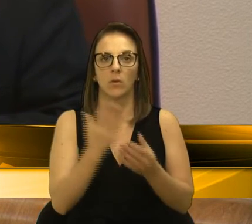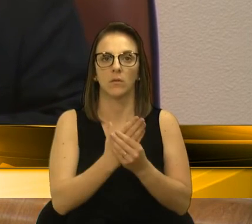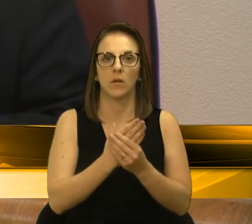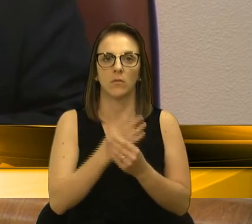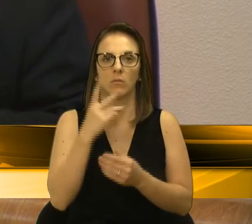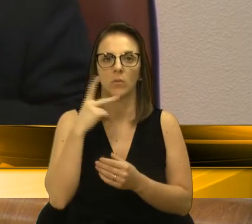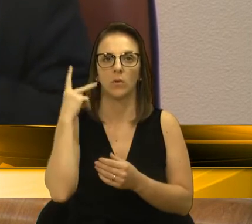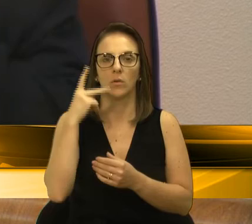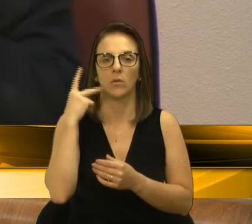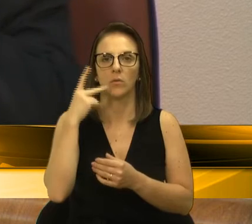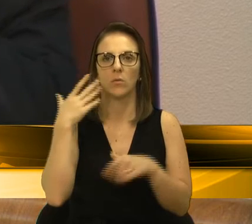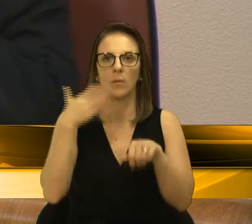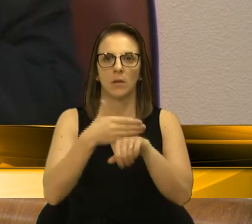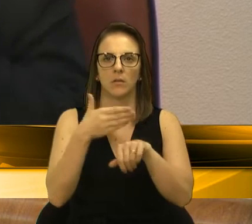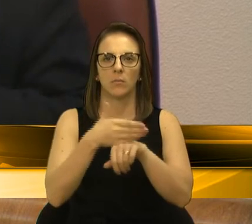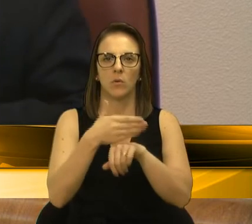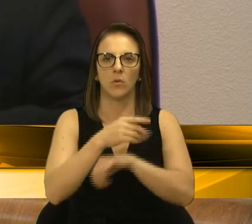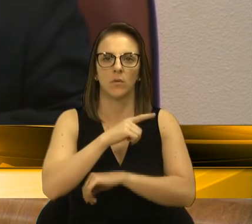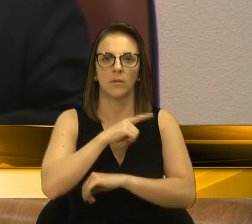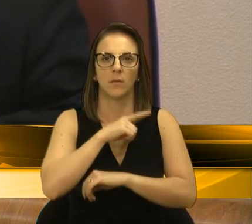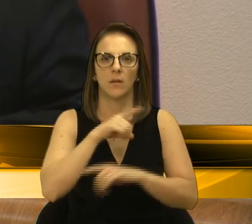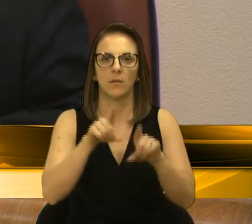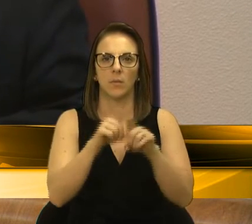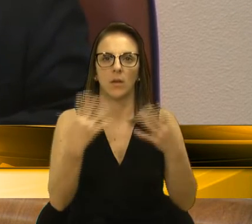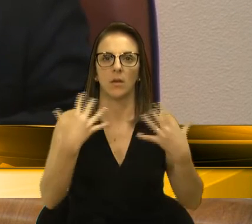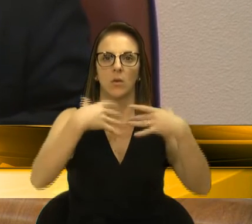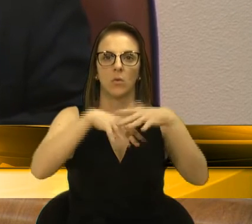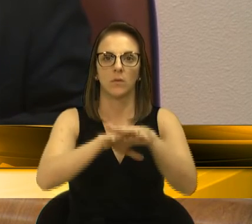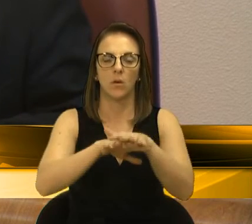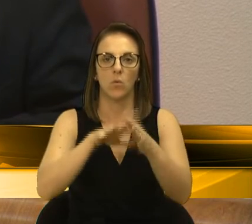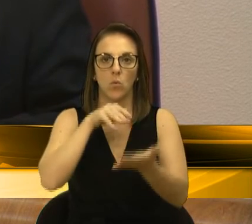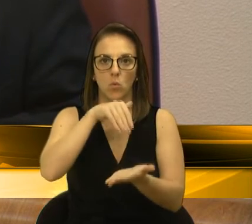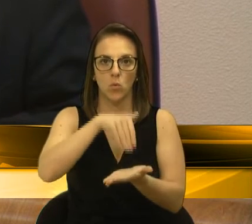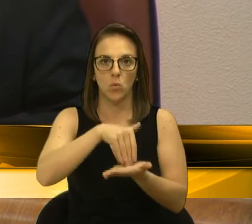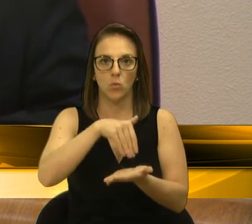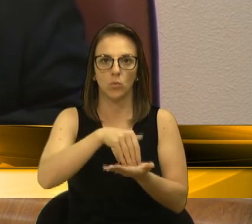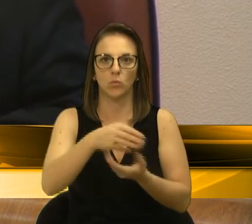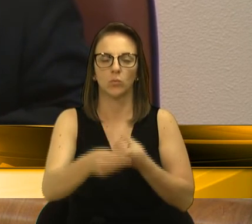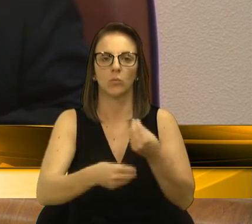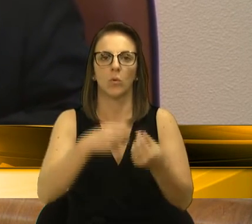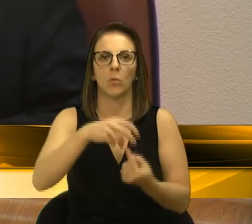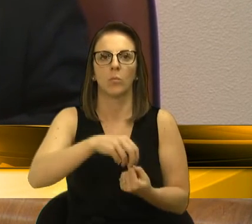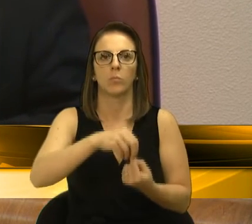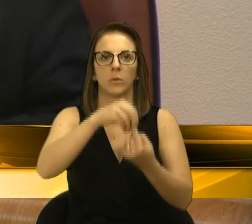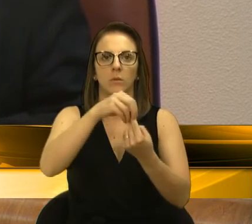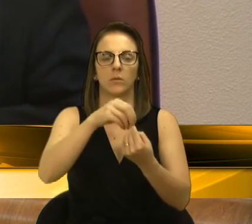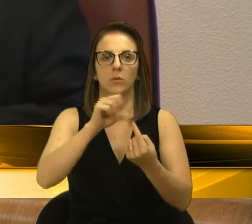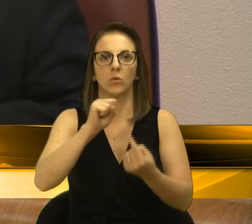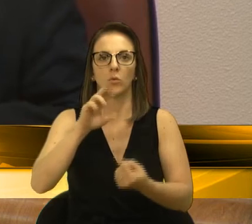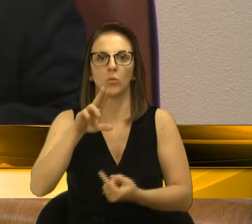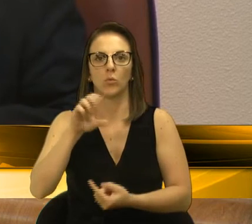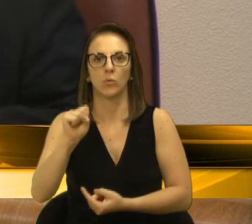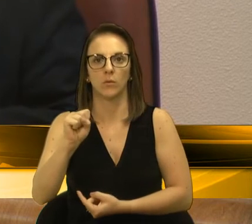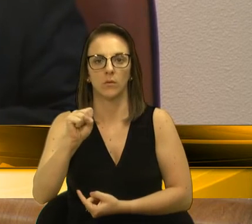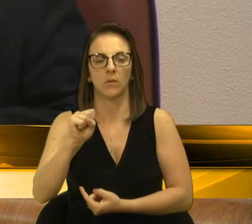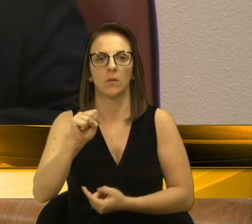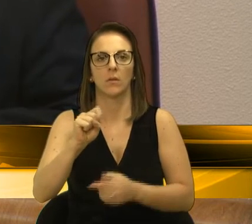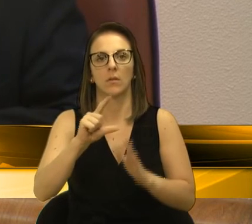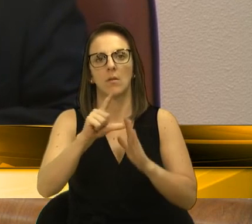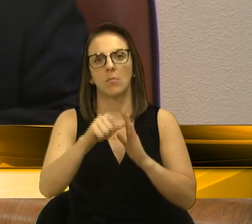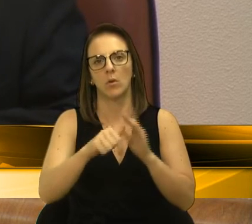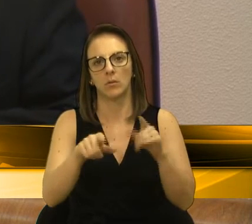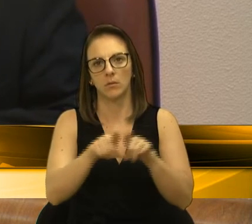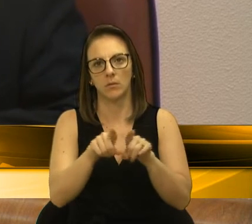permeado pela participação, resultando na inclusão desta última como um dos princípios do SUS e, posteriormente, em